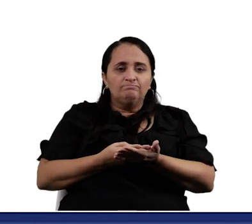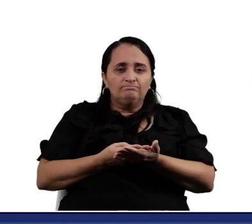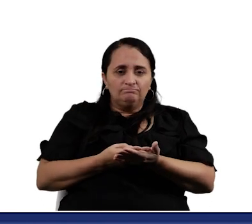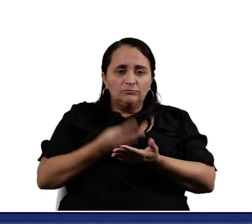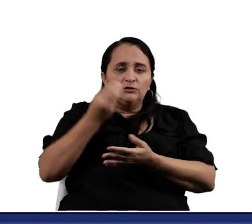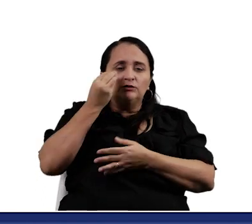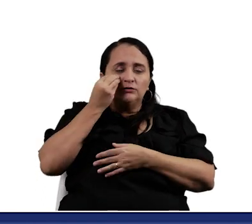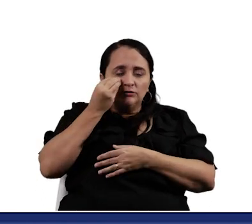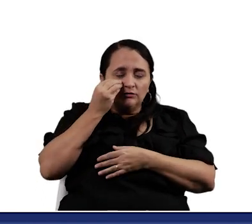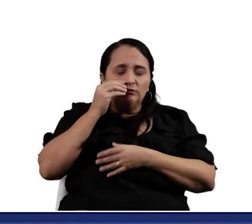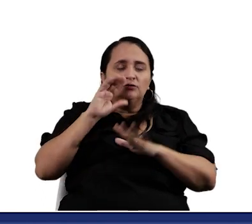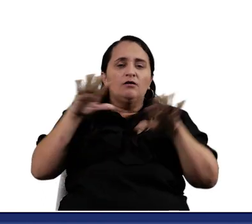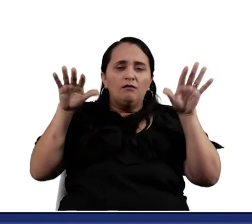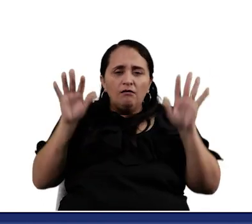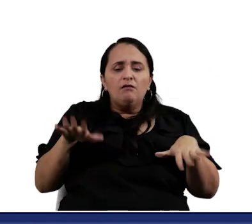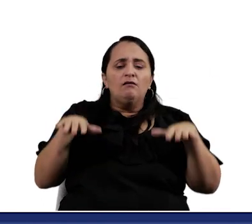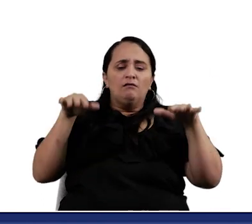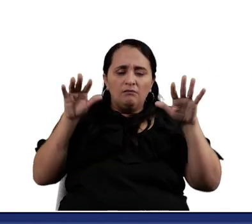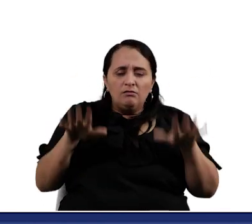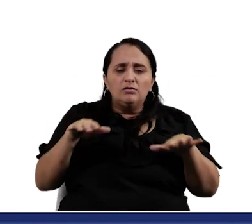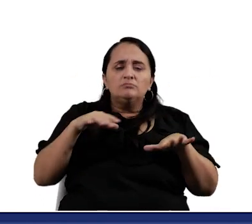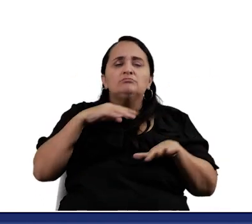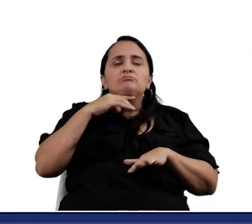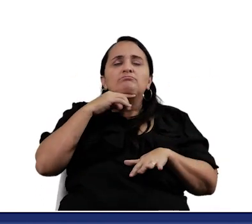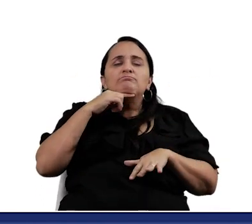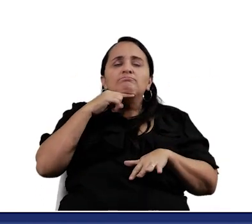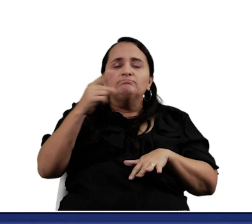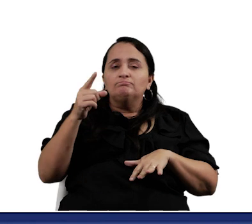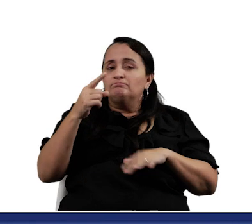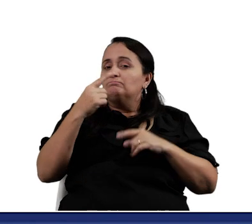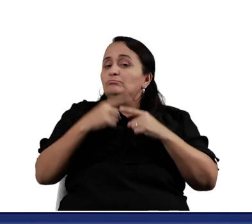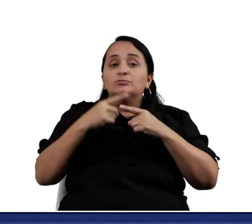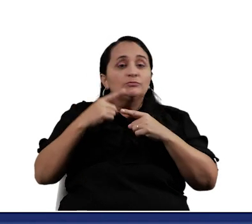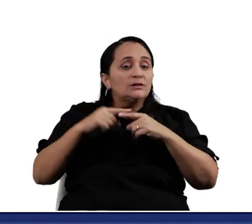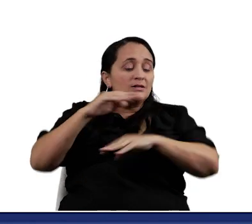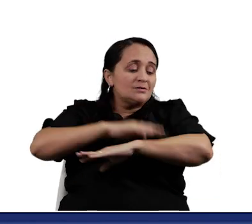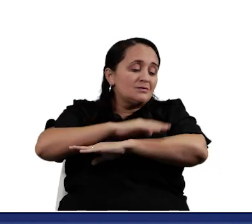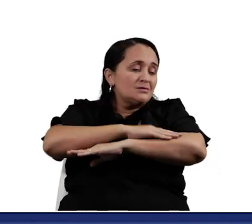tentou voar, bateu as mãozinhas, mas como o sapo não voa,